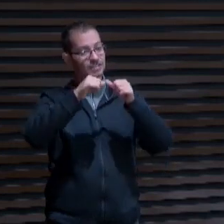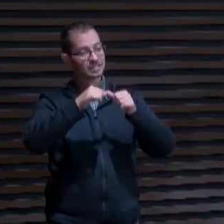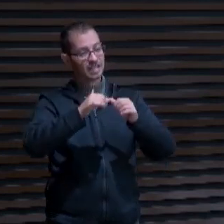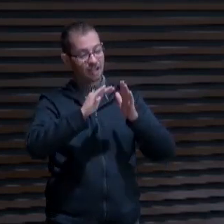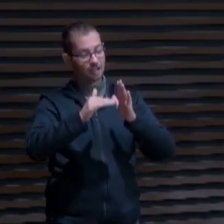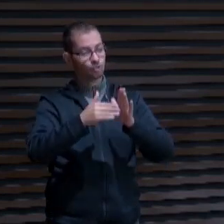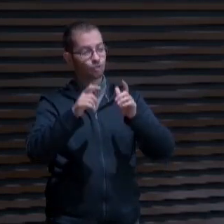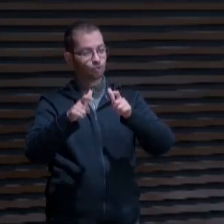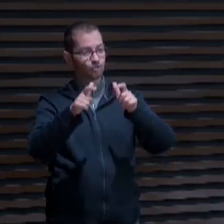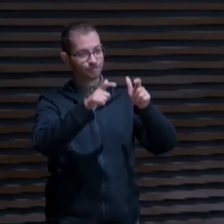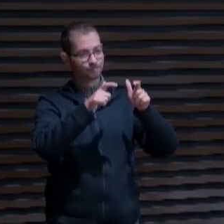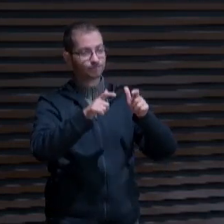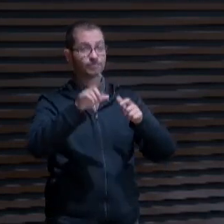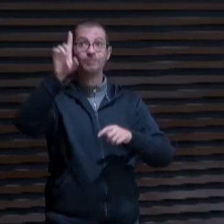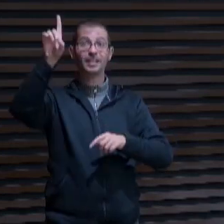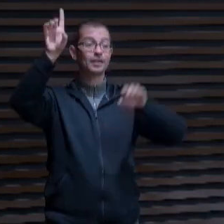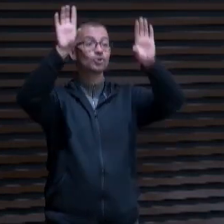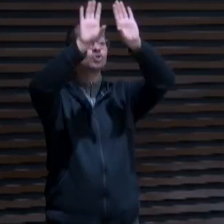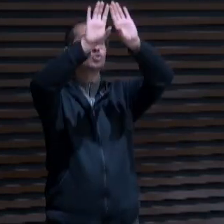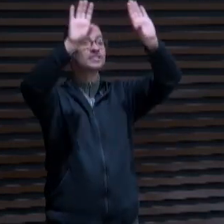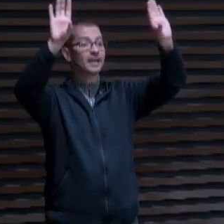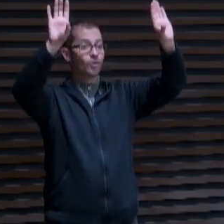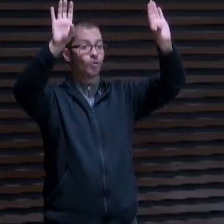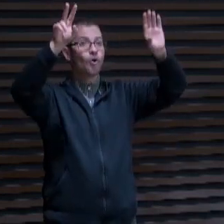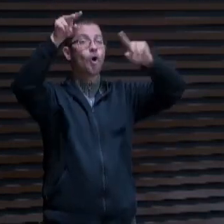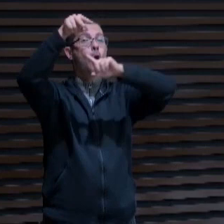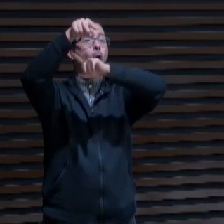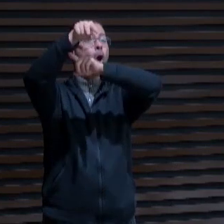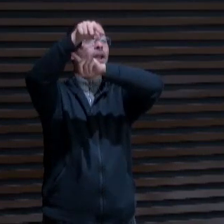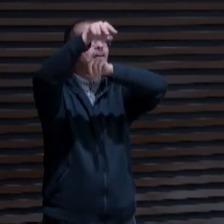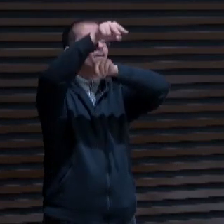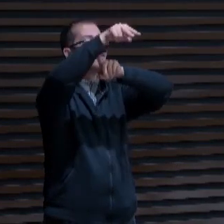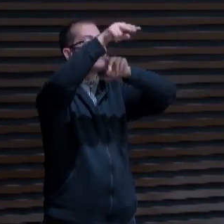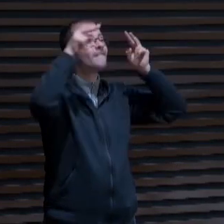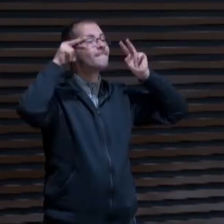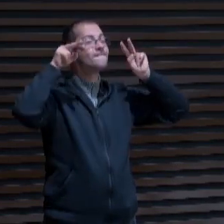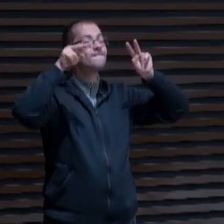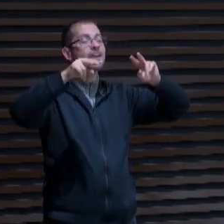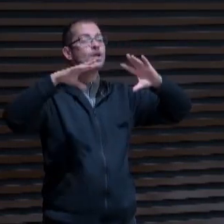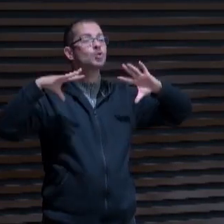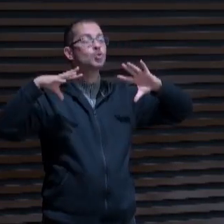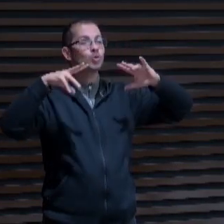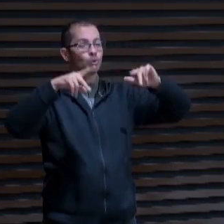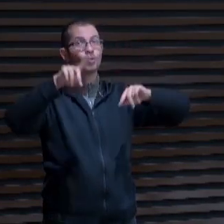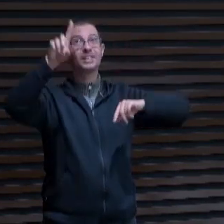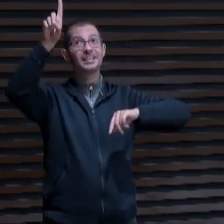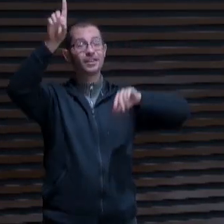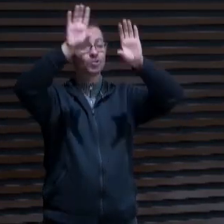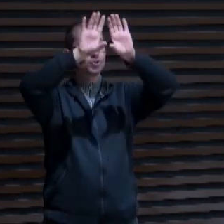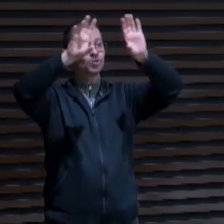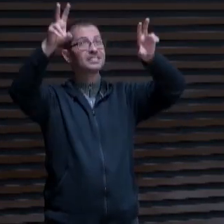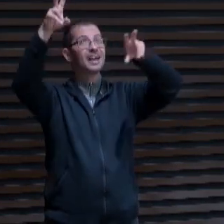o Senhor olha dos céus, vê todos os filhos dos homens, do lugar da sua morada,